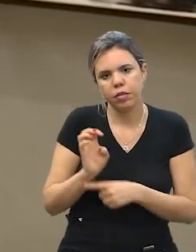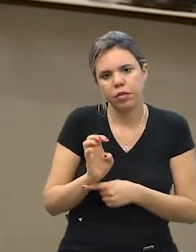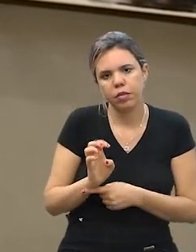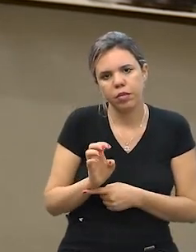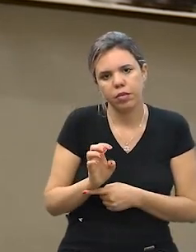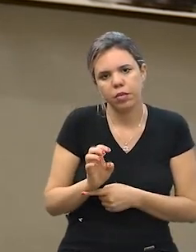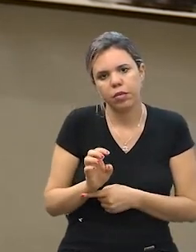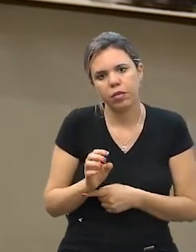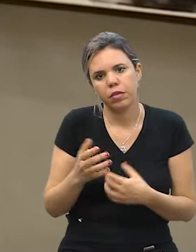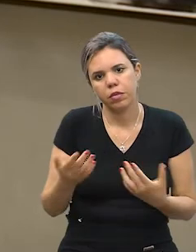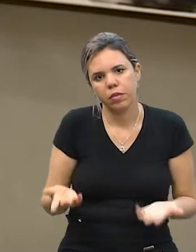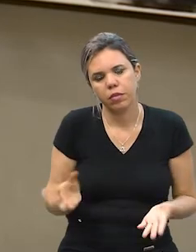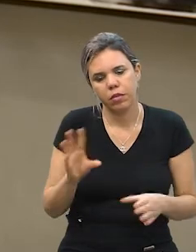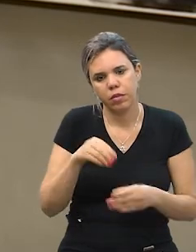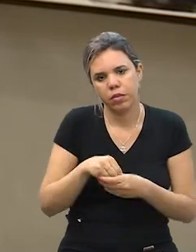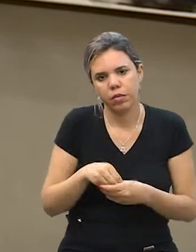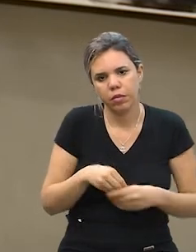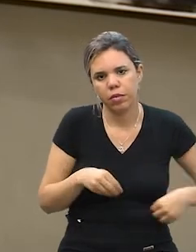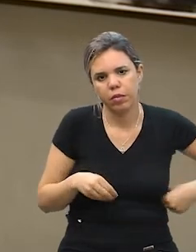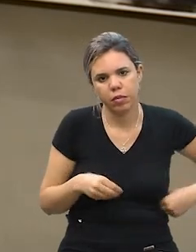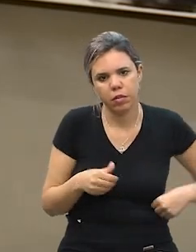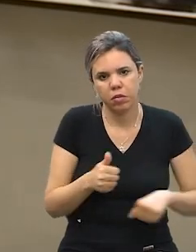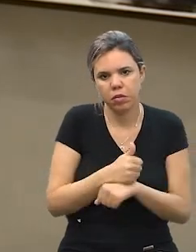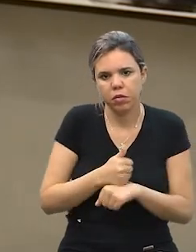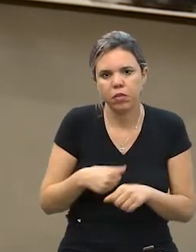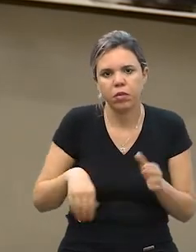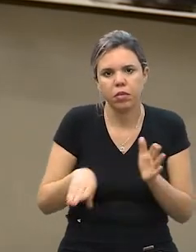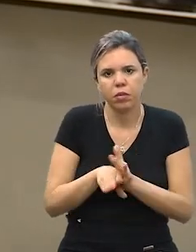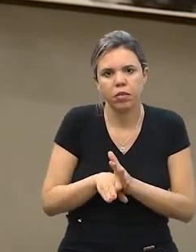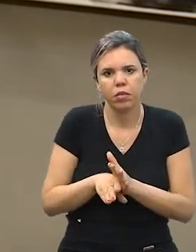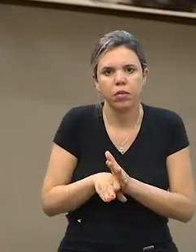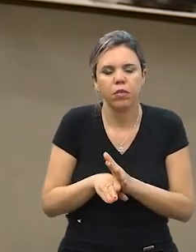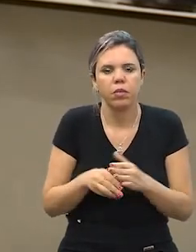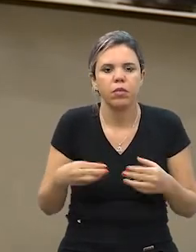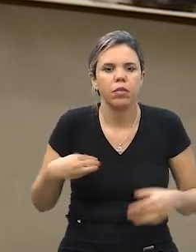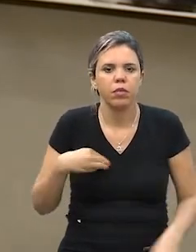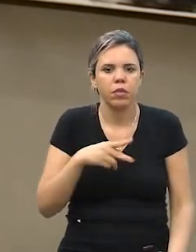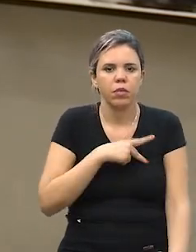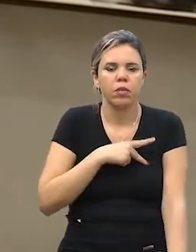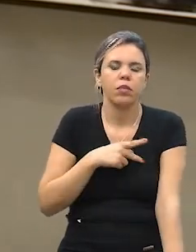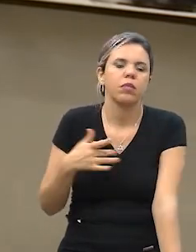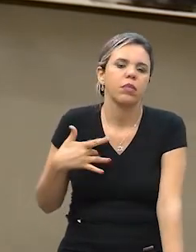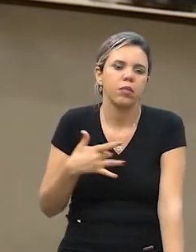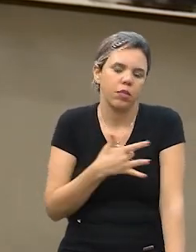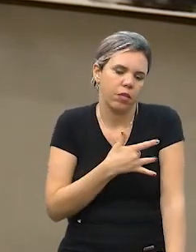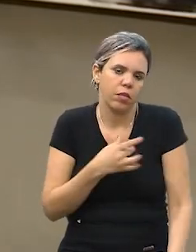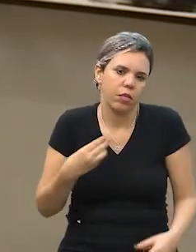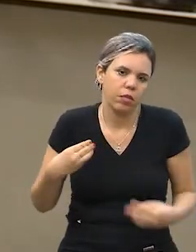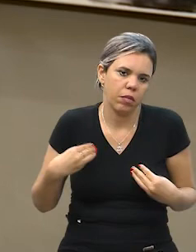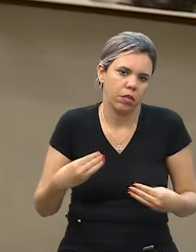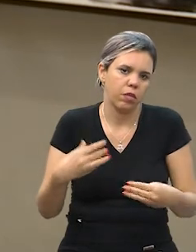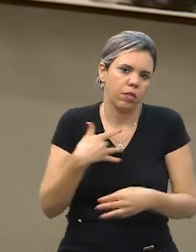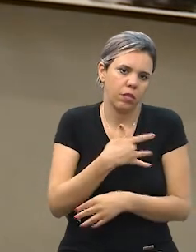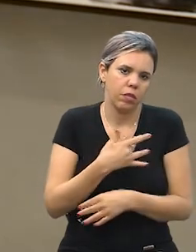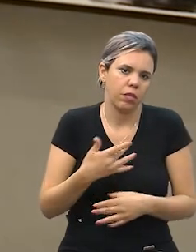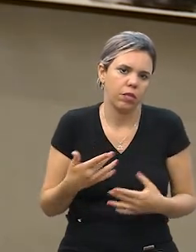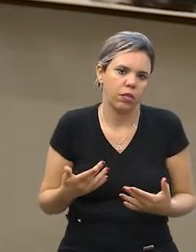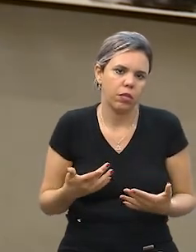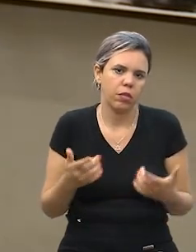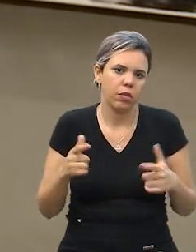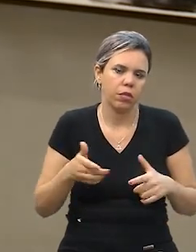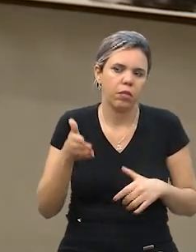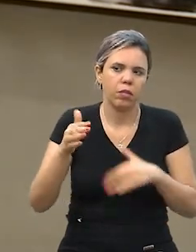estadual. E dentro de uma frente dessa, ele pode chegar até o Ministério da Saúde. Né? Então, assim, para